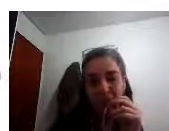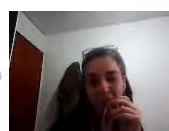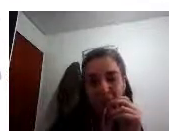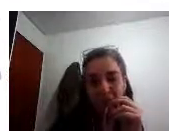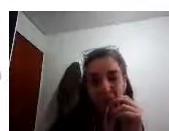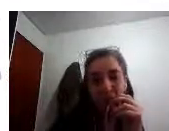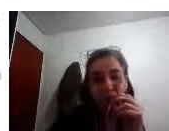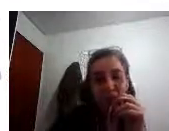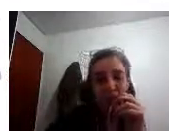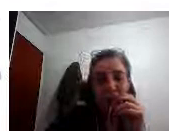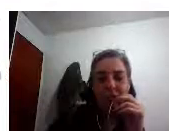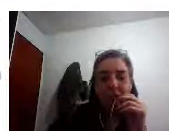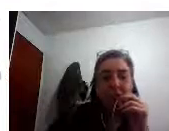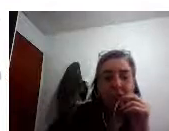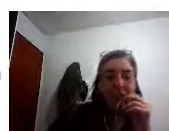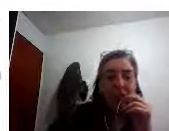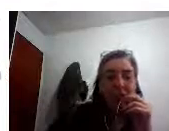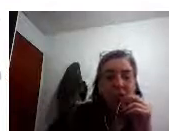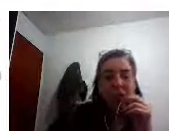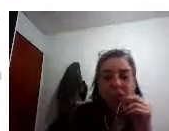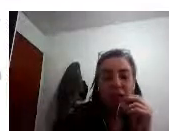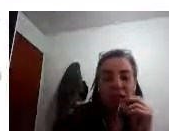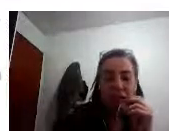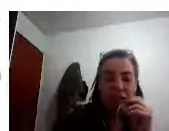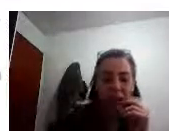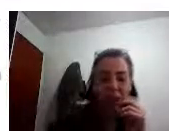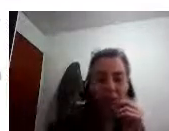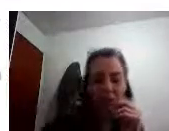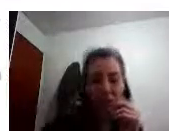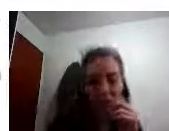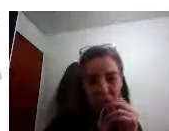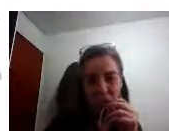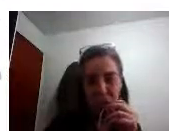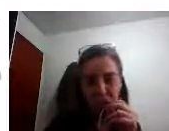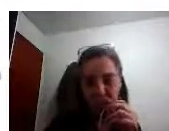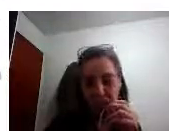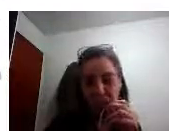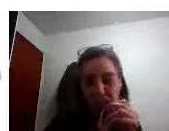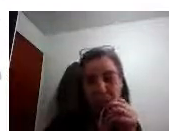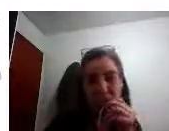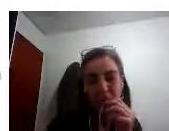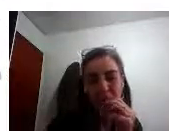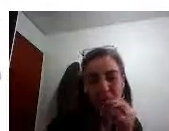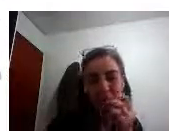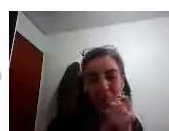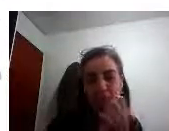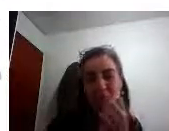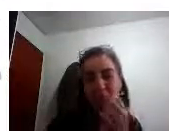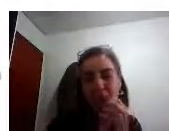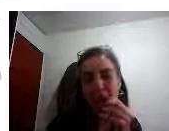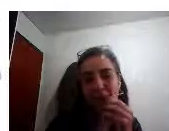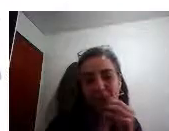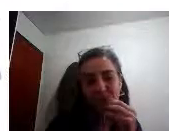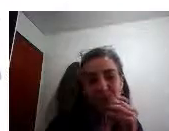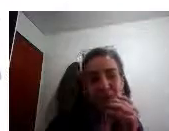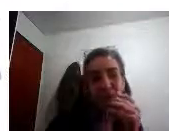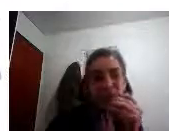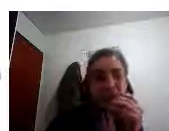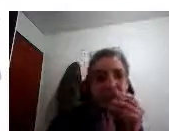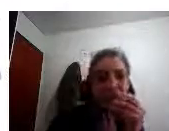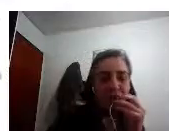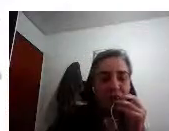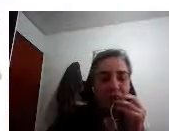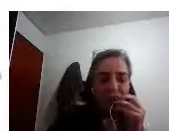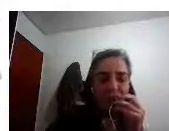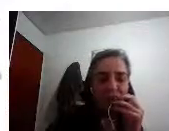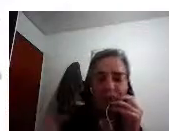tiveram mais dificuldades em relação àquela checagem de aprendizagem que a gente fez. Não sei se vocês estão lembrados. Nós